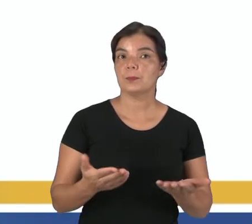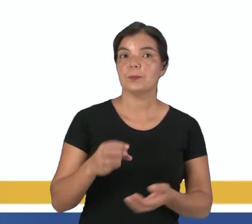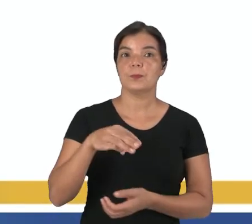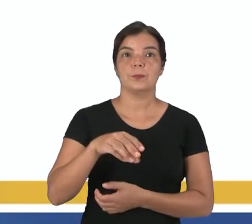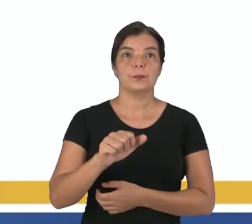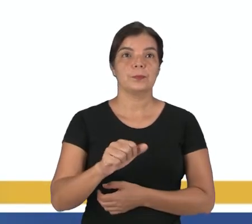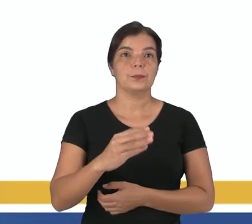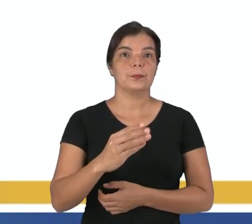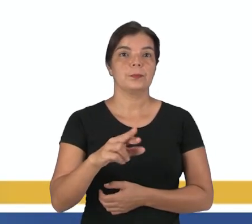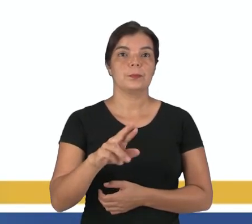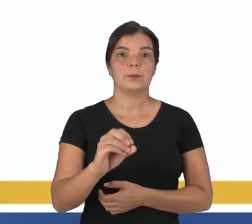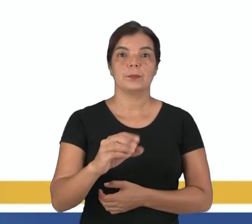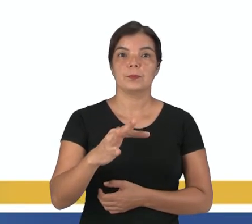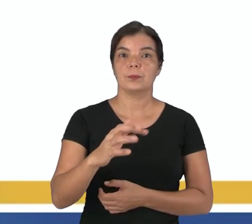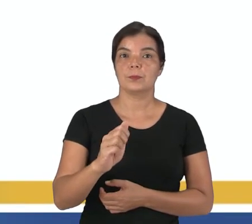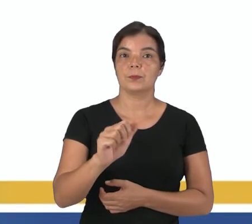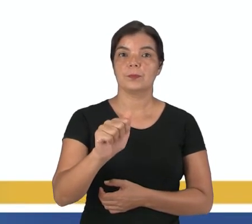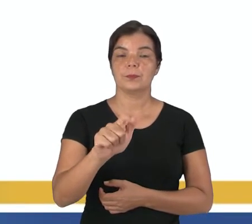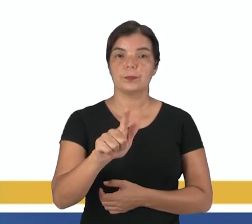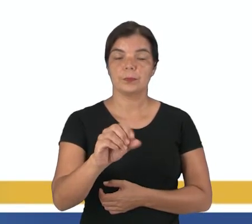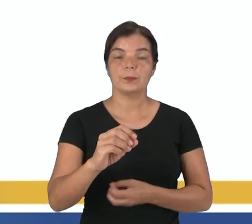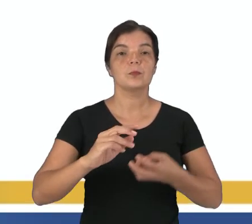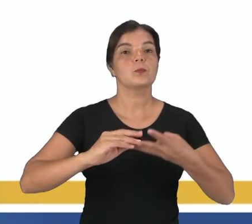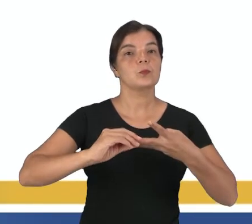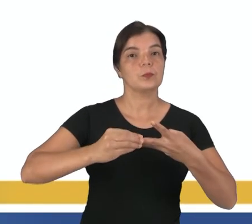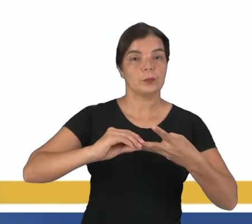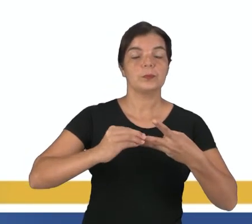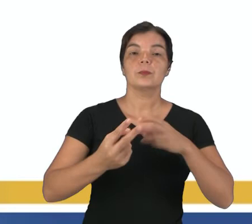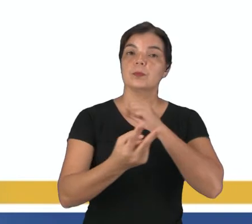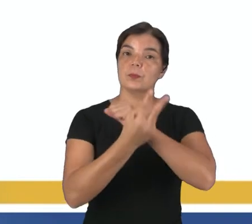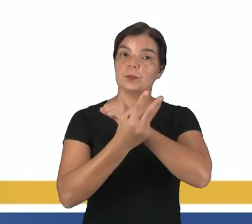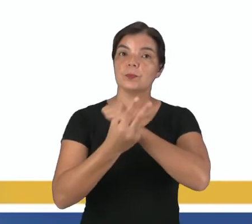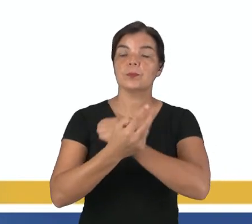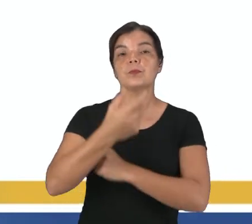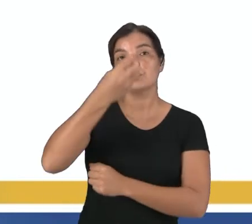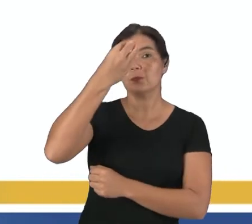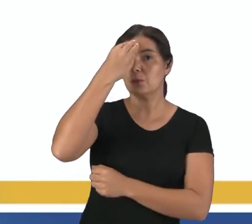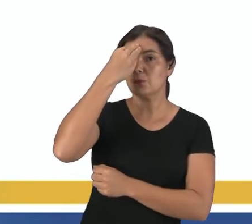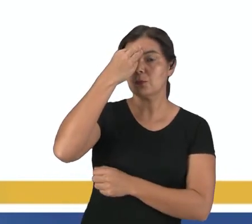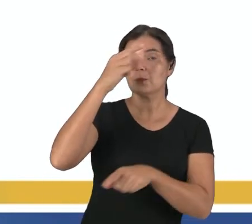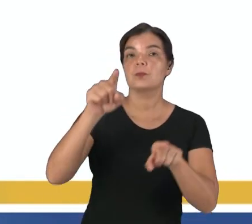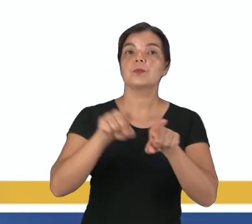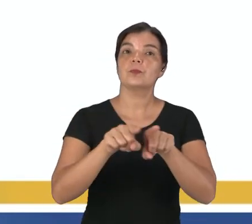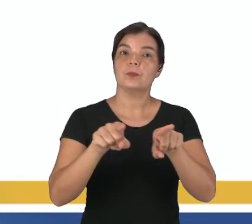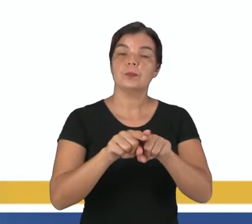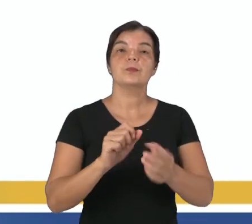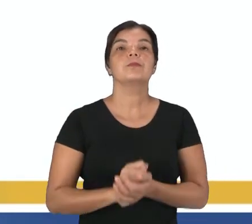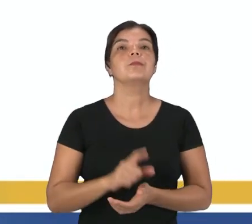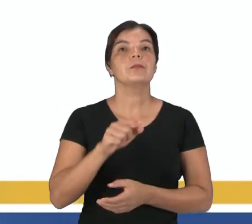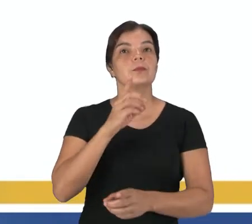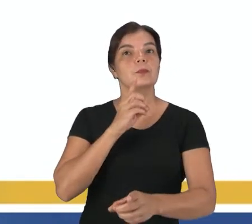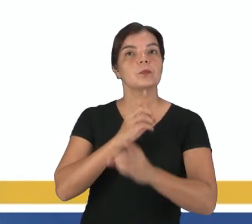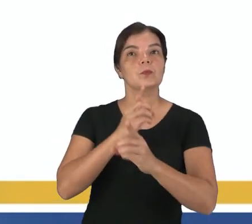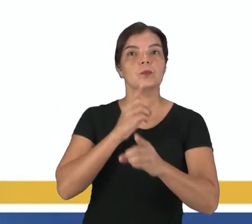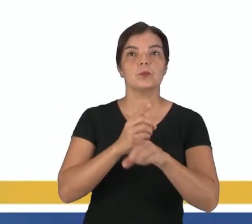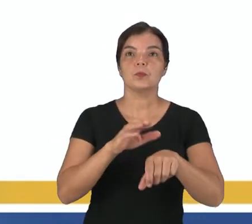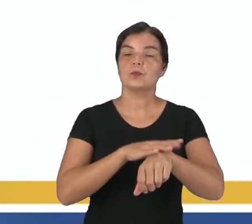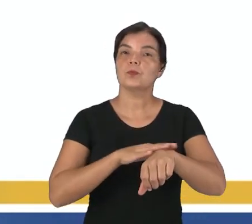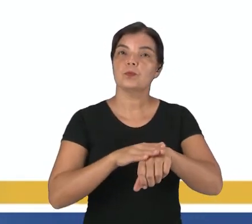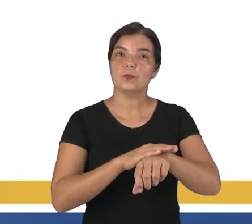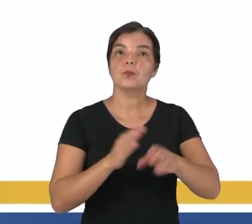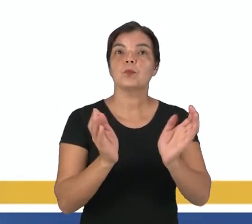Bom, já o macrófago, ele é uma célula também de defesa do organismo e atua no nosso sistema imunológico. Eles são encontrados no